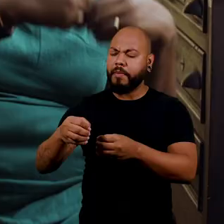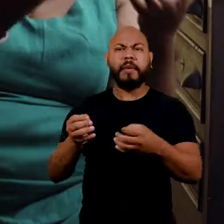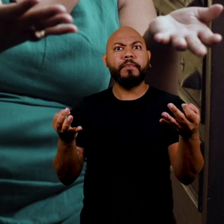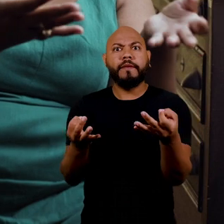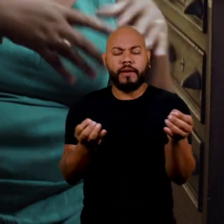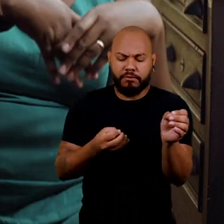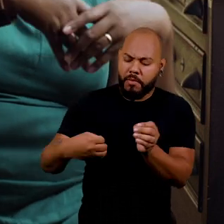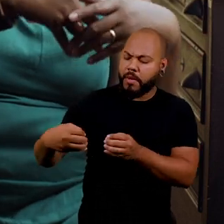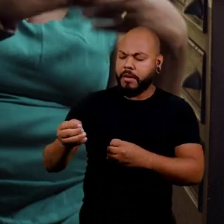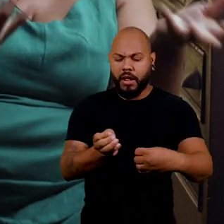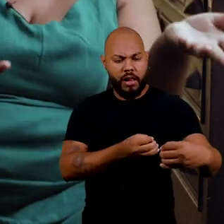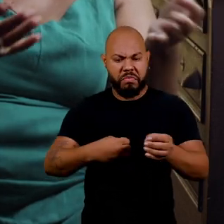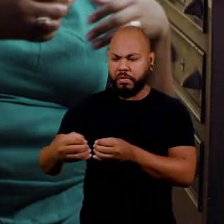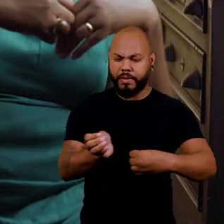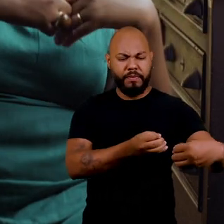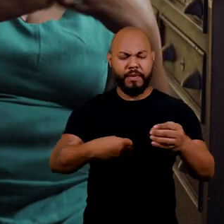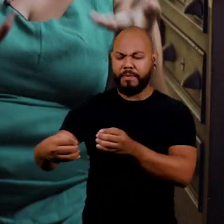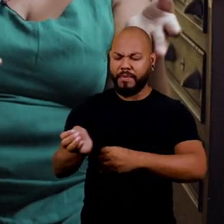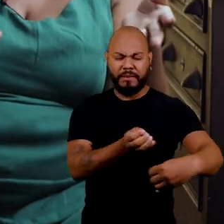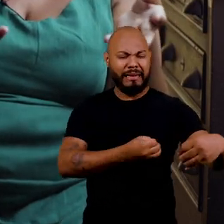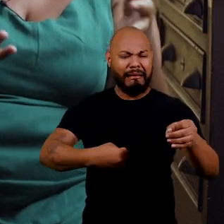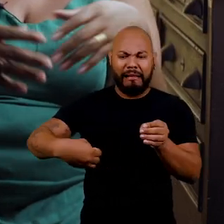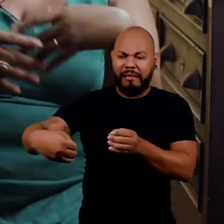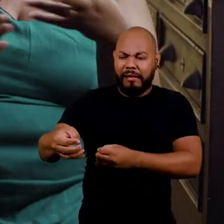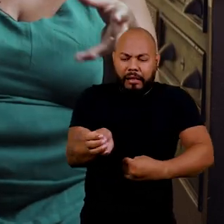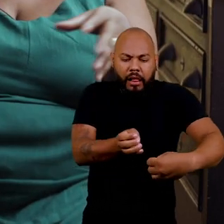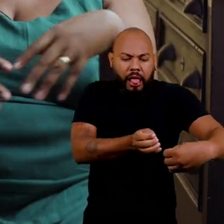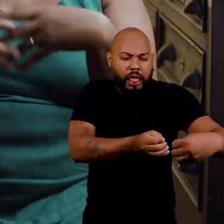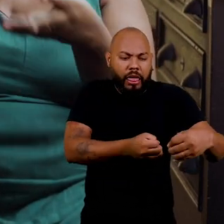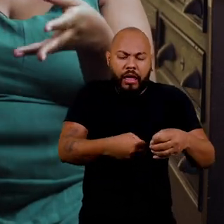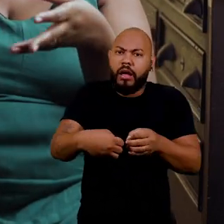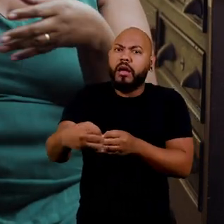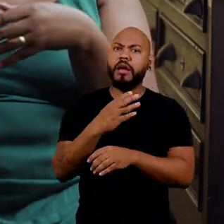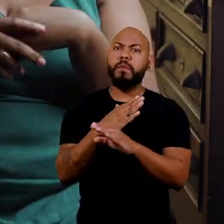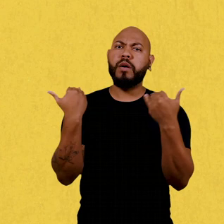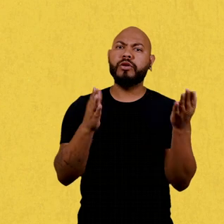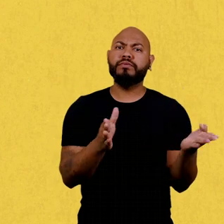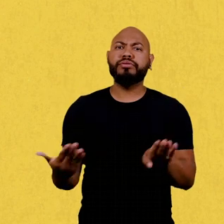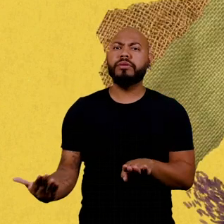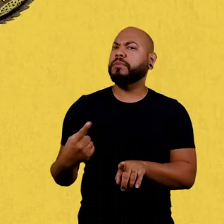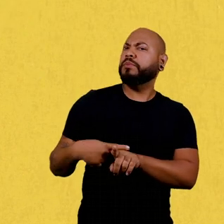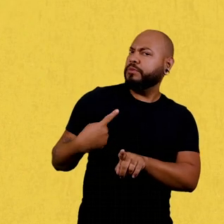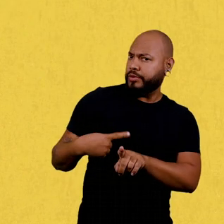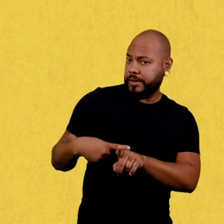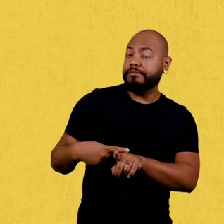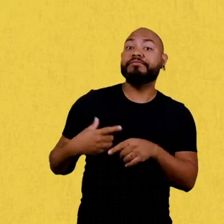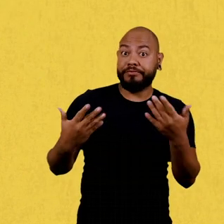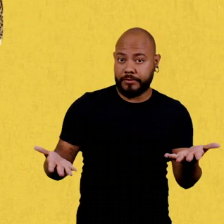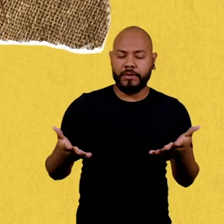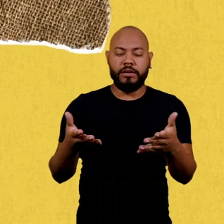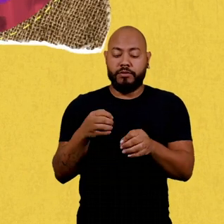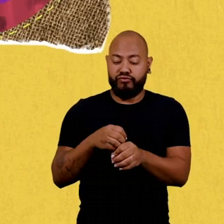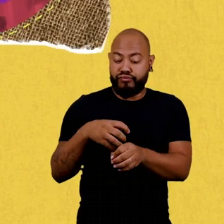imperfeita? Por que que ela começa a desorganizar e causar um dano às pessoas e morte, né? Tumor é